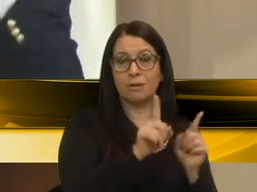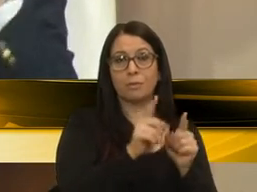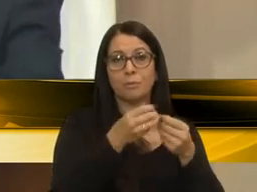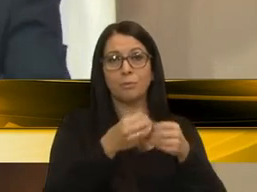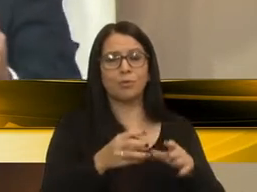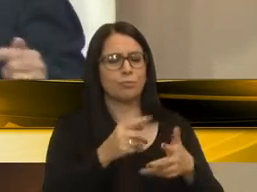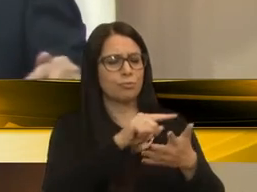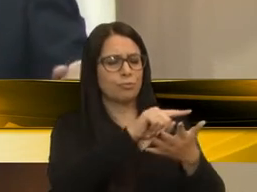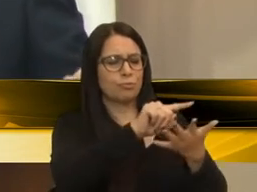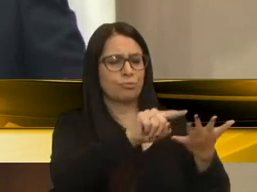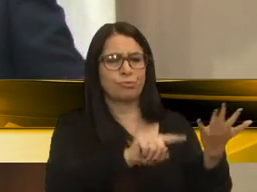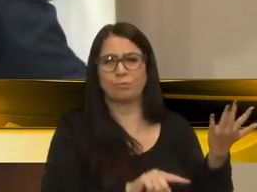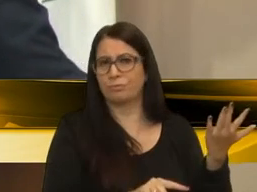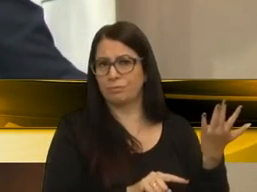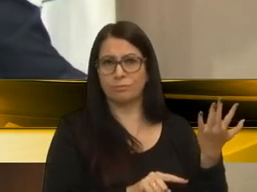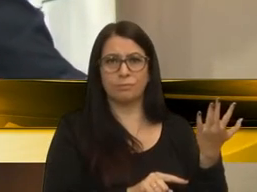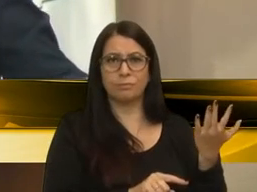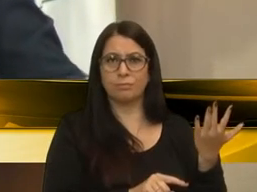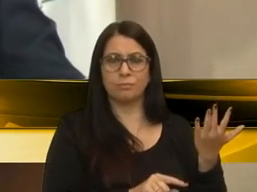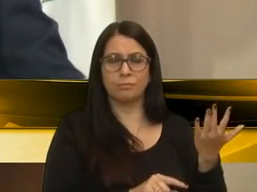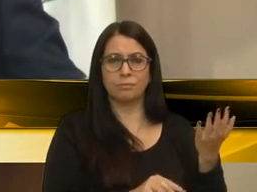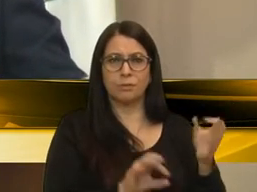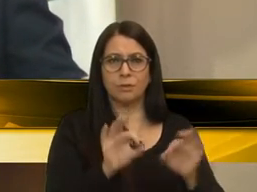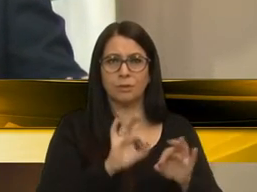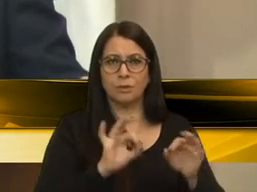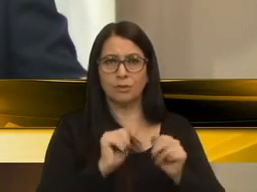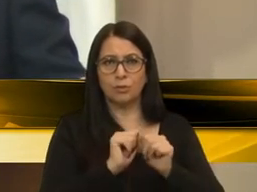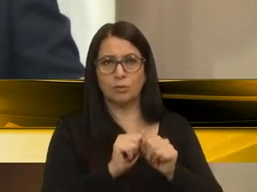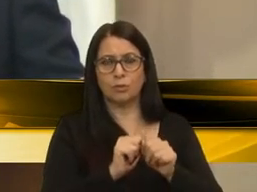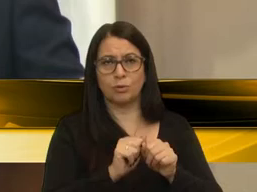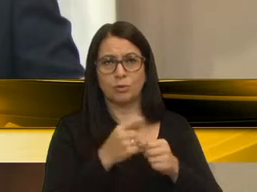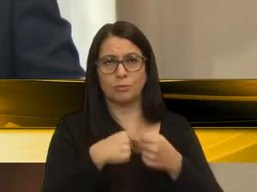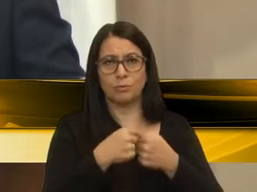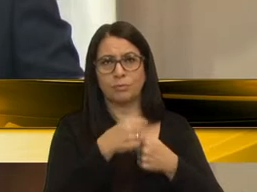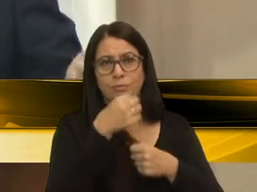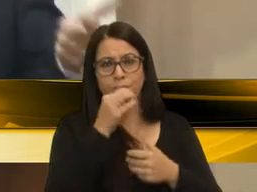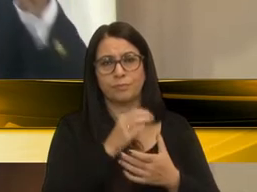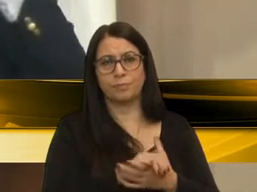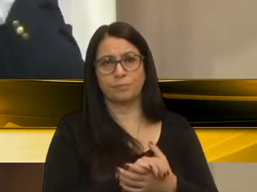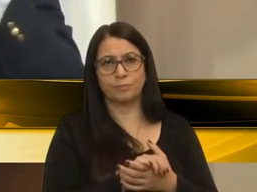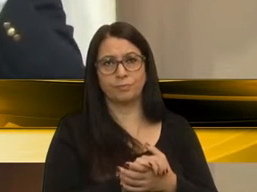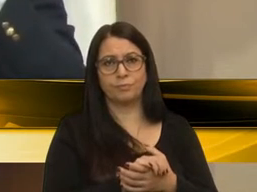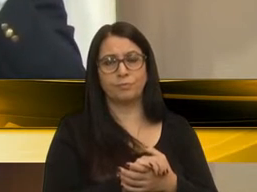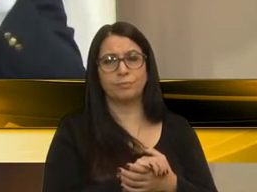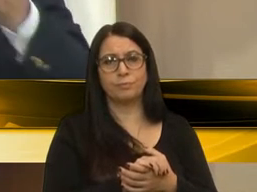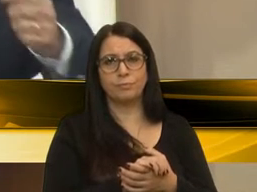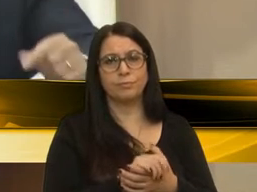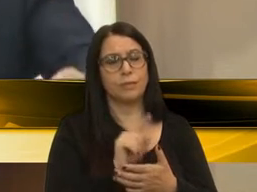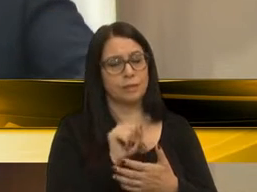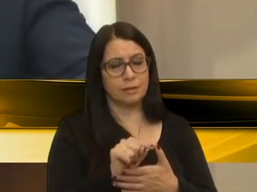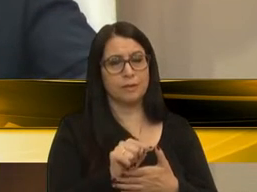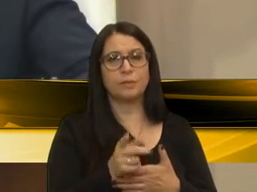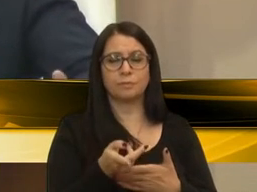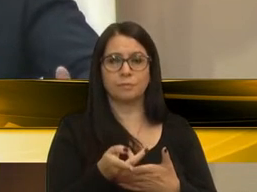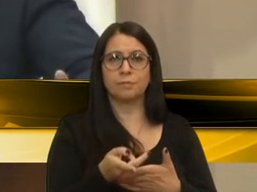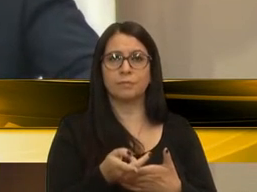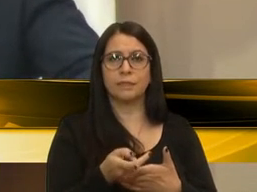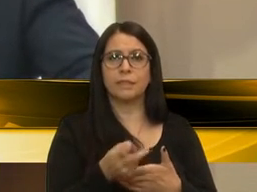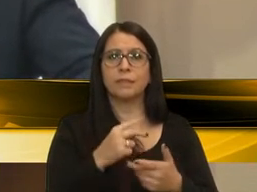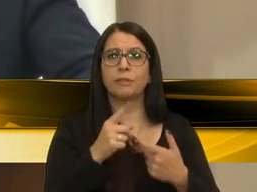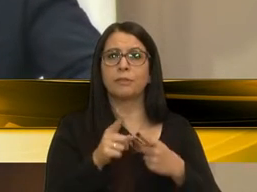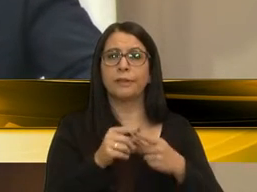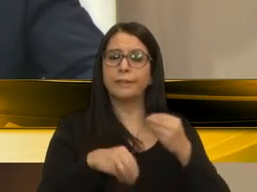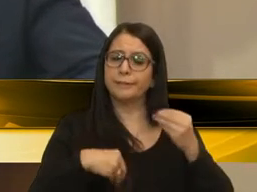uma série de organizações aqui no nosso município de Caxias do Sul. Portanto, isto vem da questão